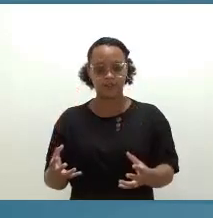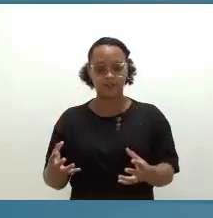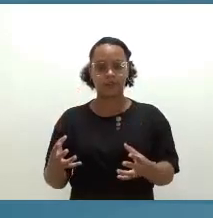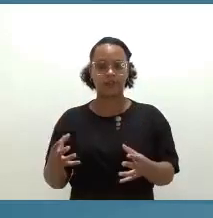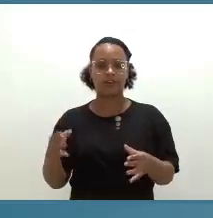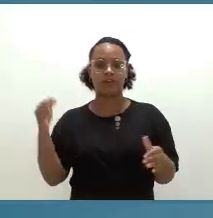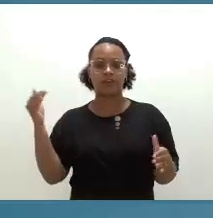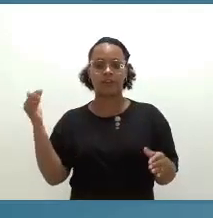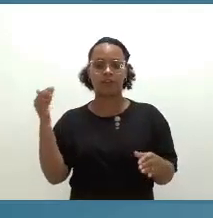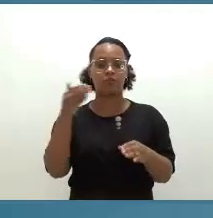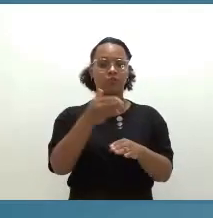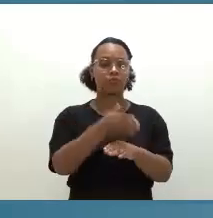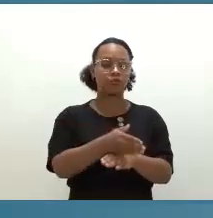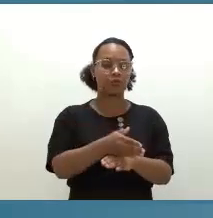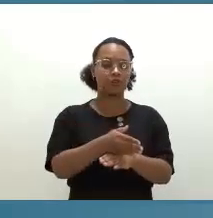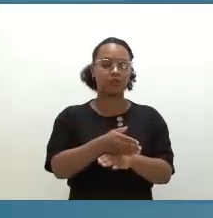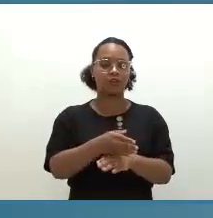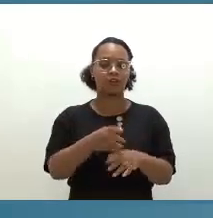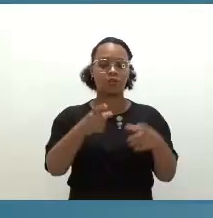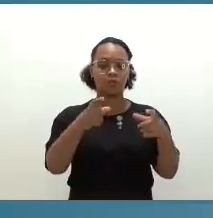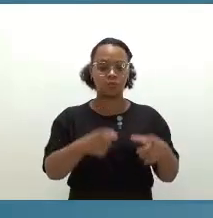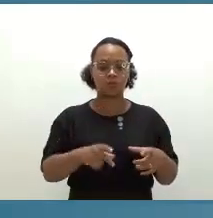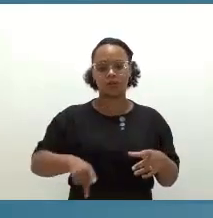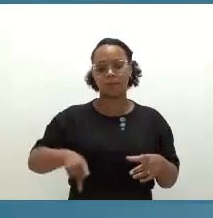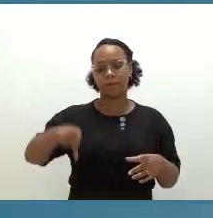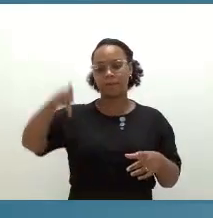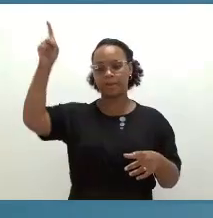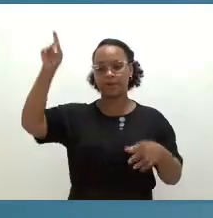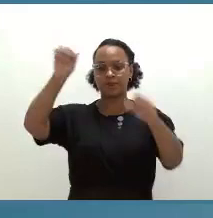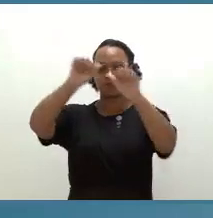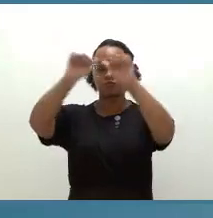deste tribunal ao biênio